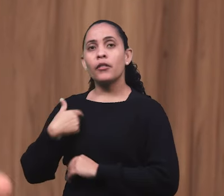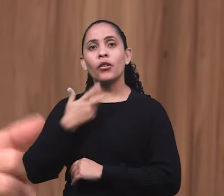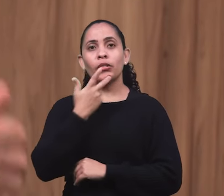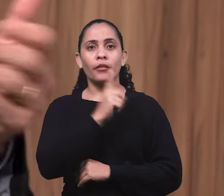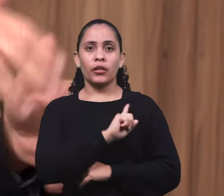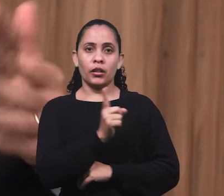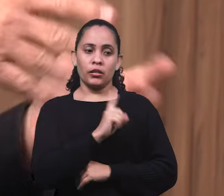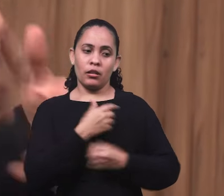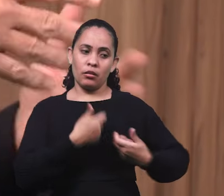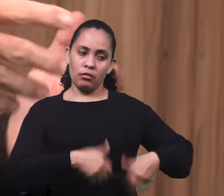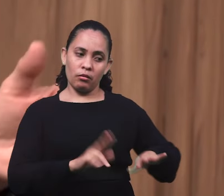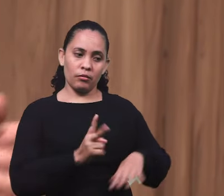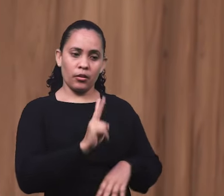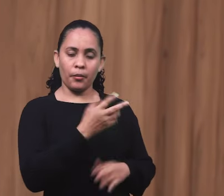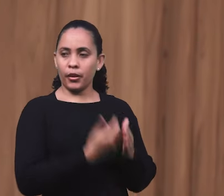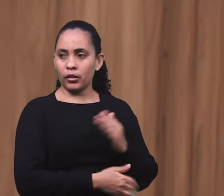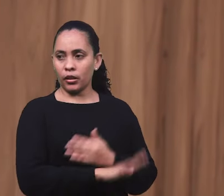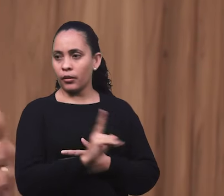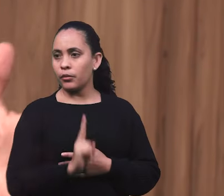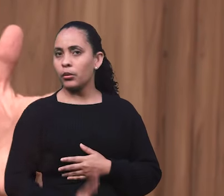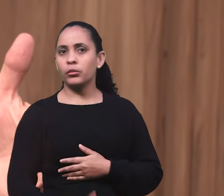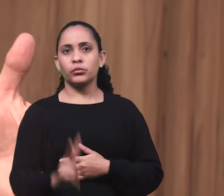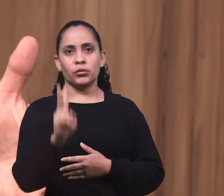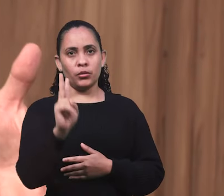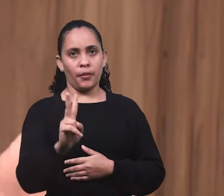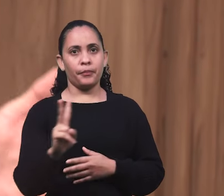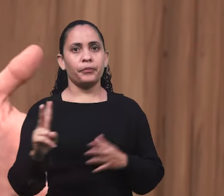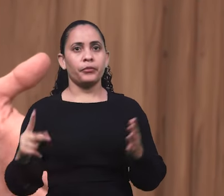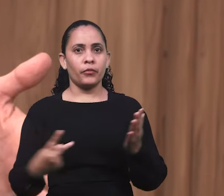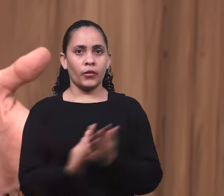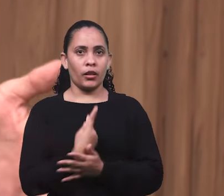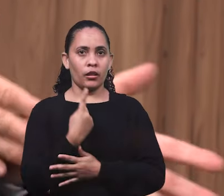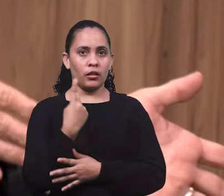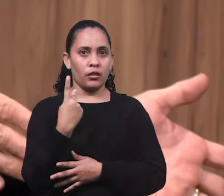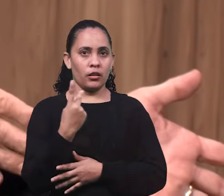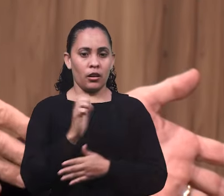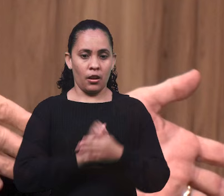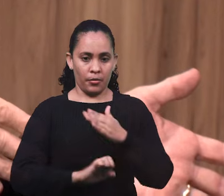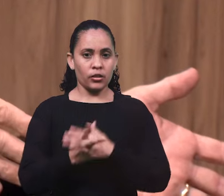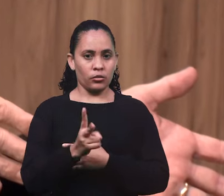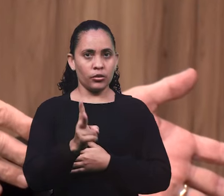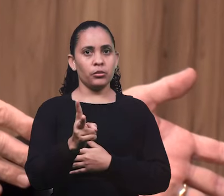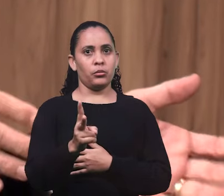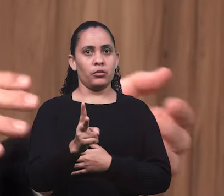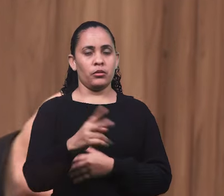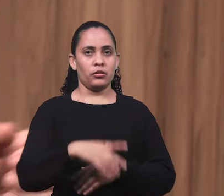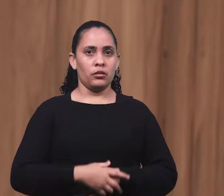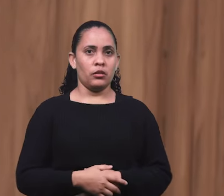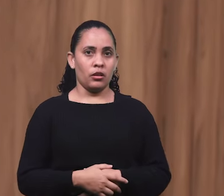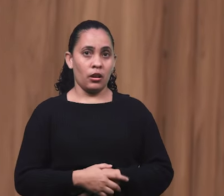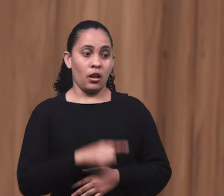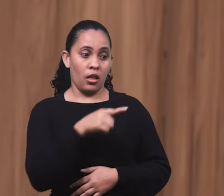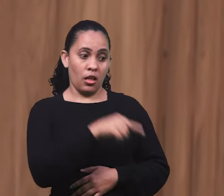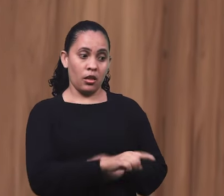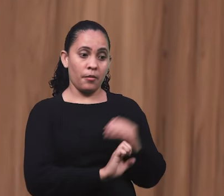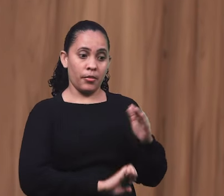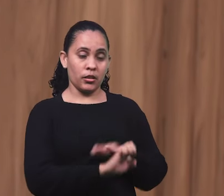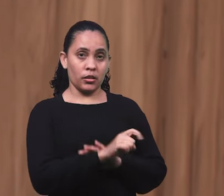levamos, o pessoal continuamos a tocar o negócio. A empresa continua existindo, a dele já